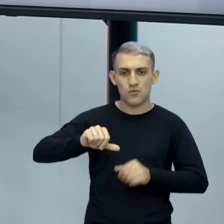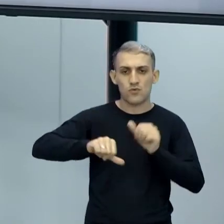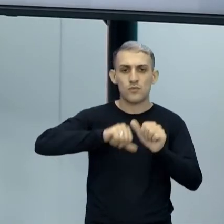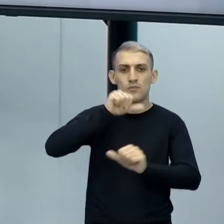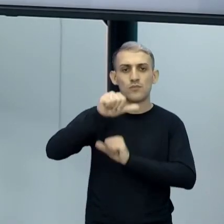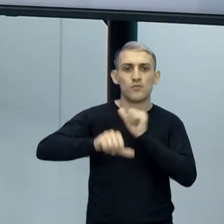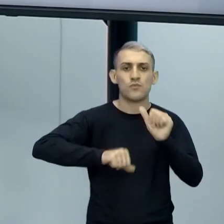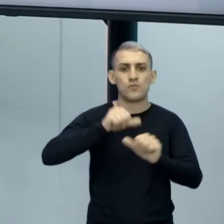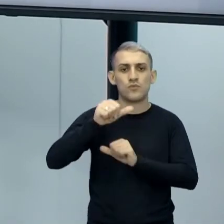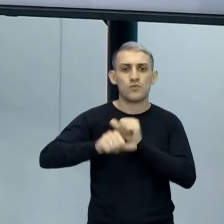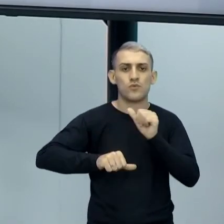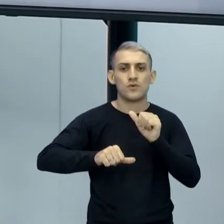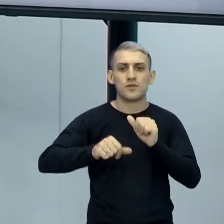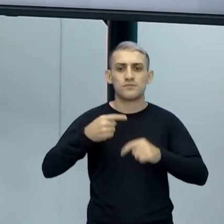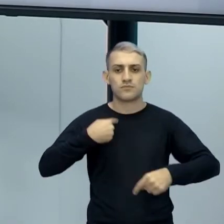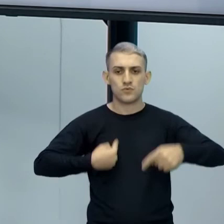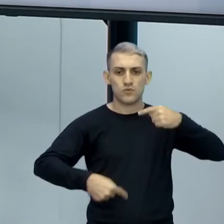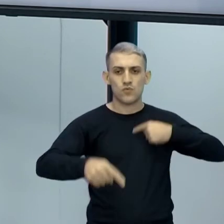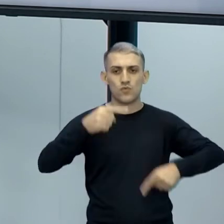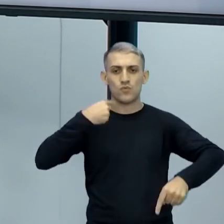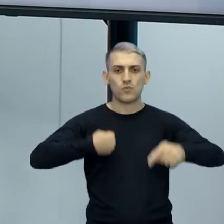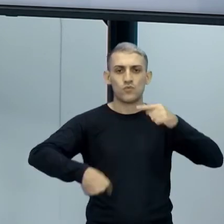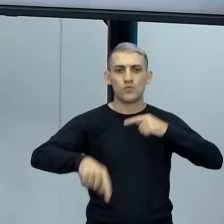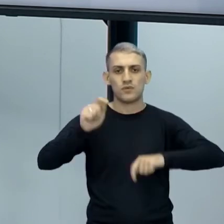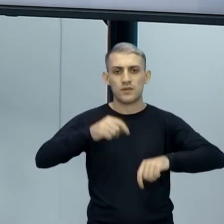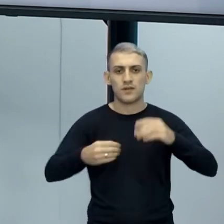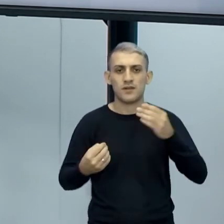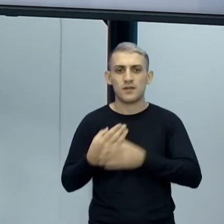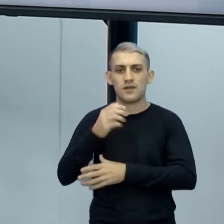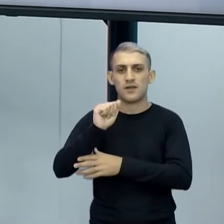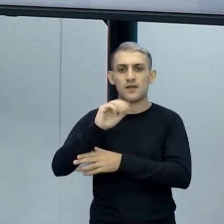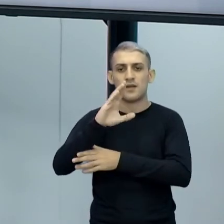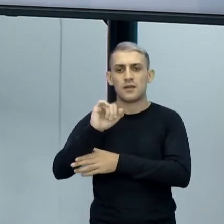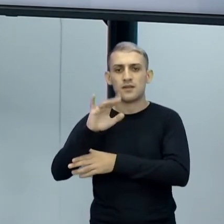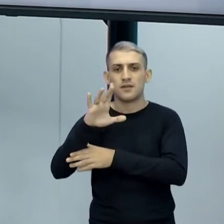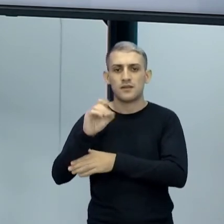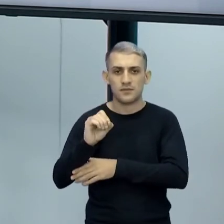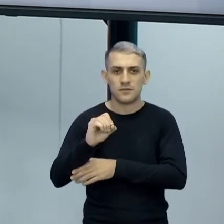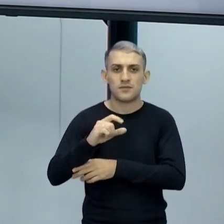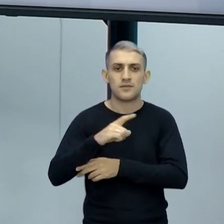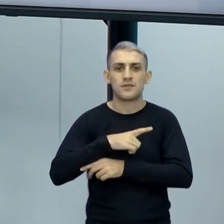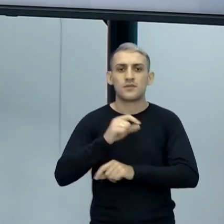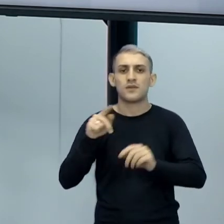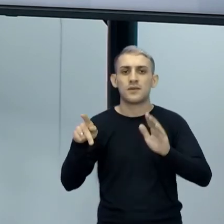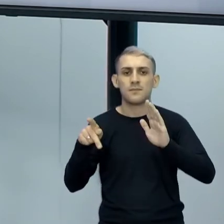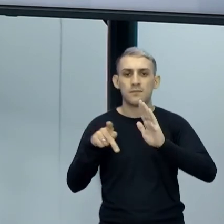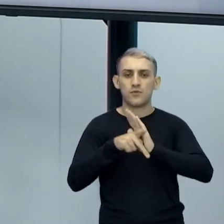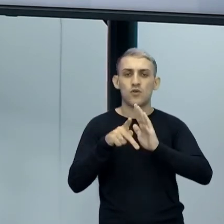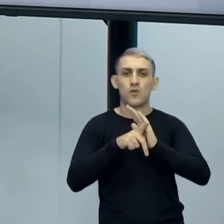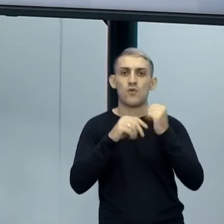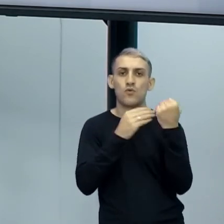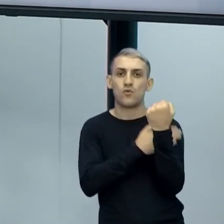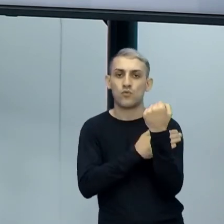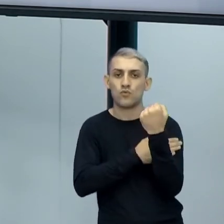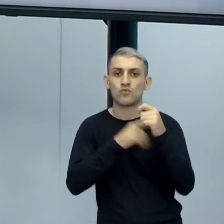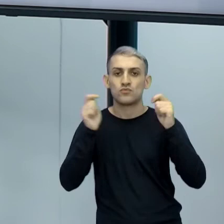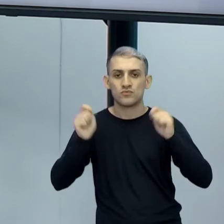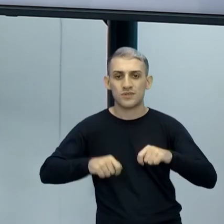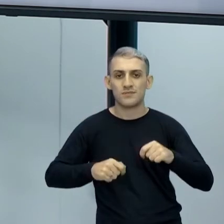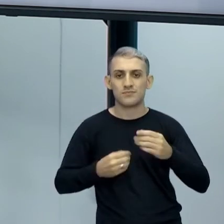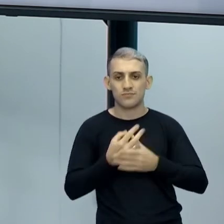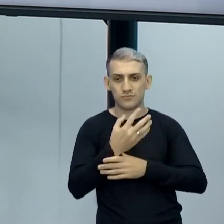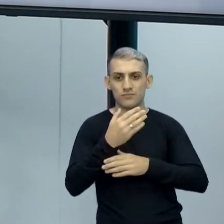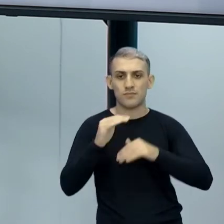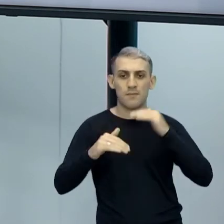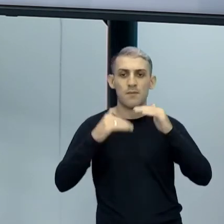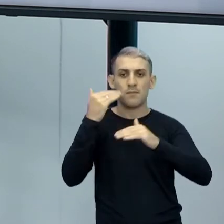a rota metabólica, produzindo ácido lático. E esse ácido lático, ele fica no músculo acumulando. E